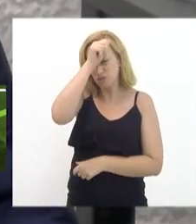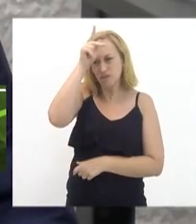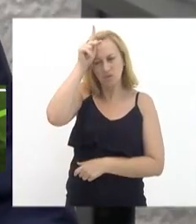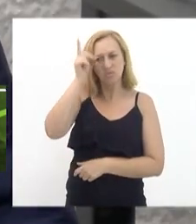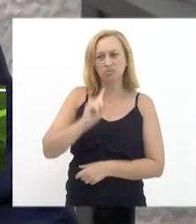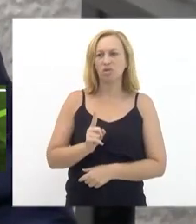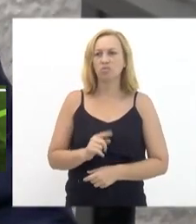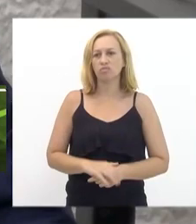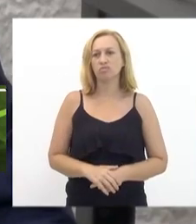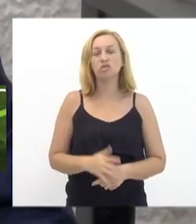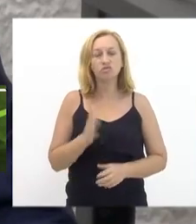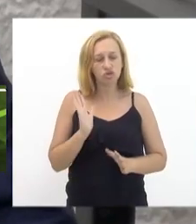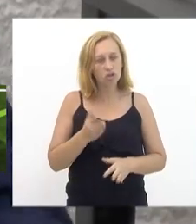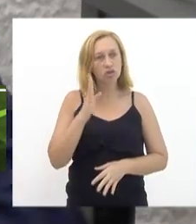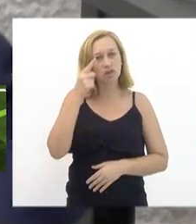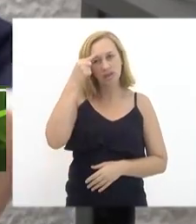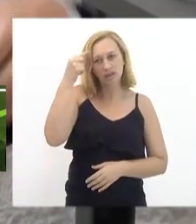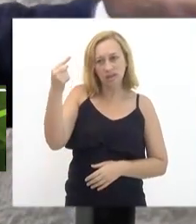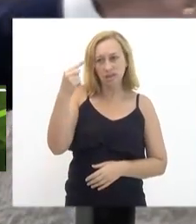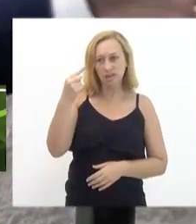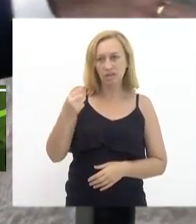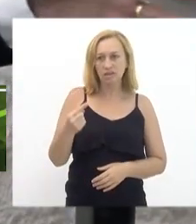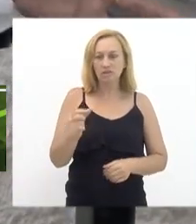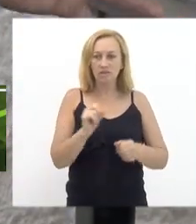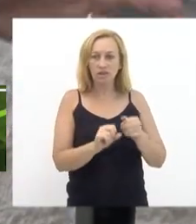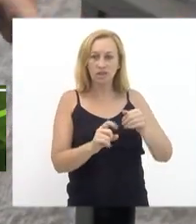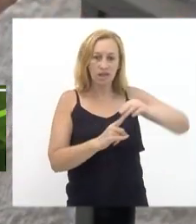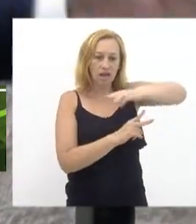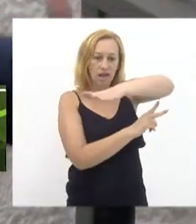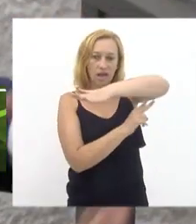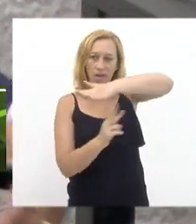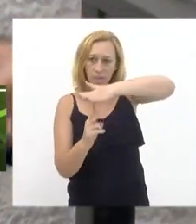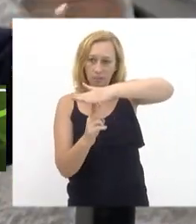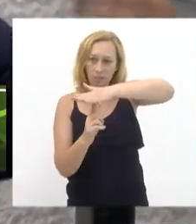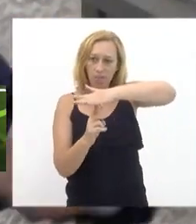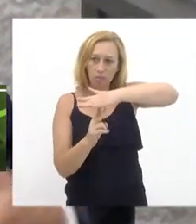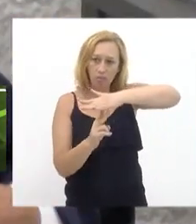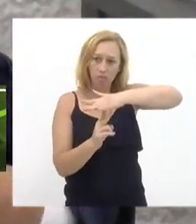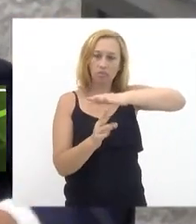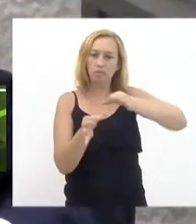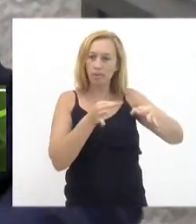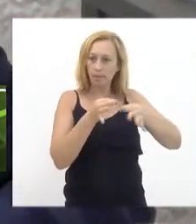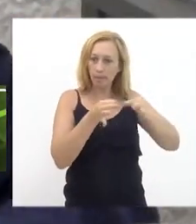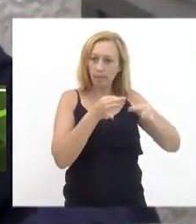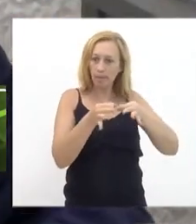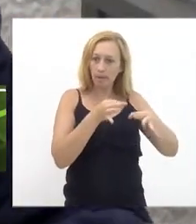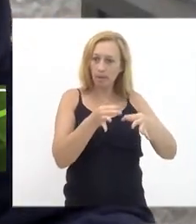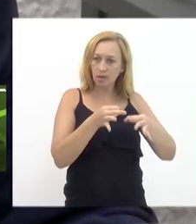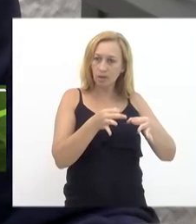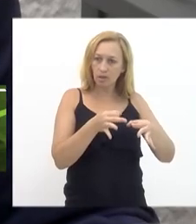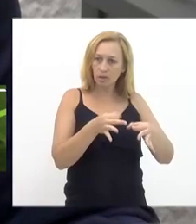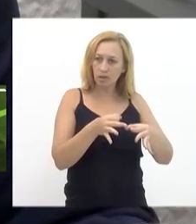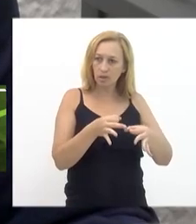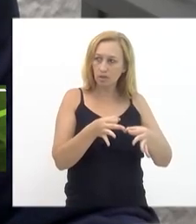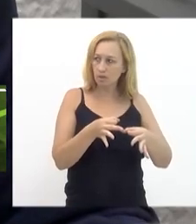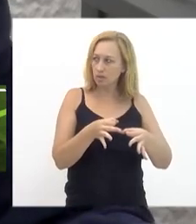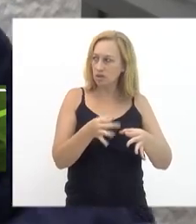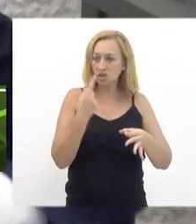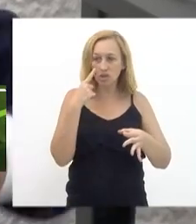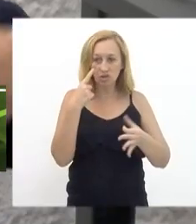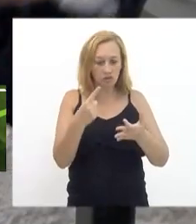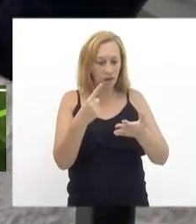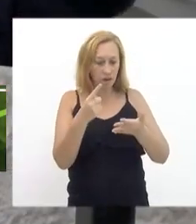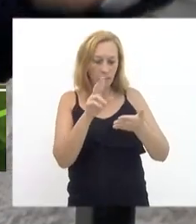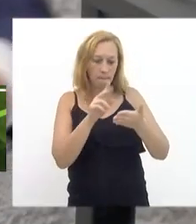então a gente já tem a ideia ele quer fazer aquela ponte projeto da ponte papá ele sabe o objeto não fique tem que